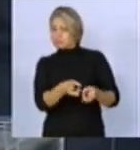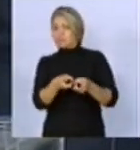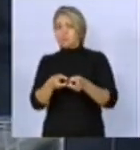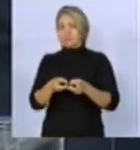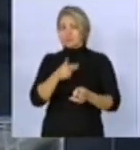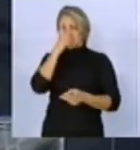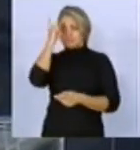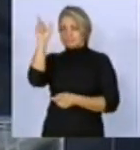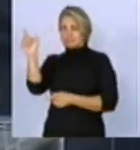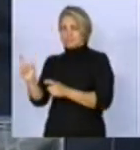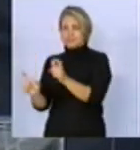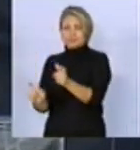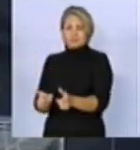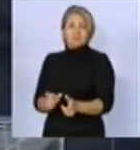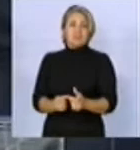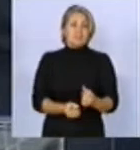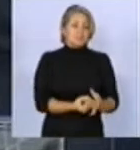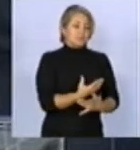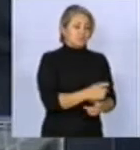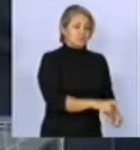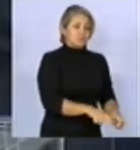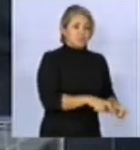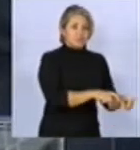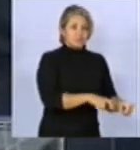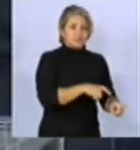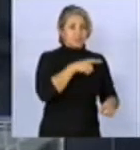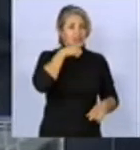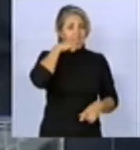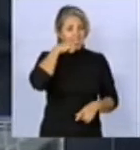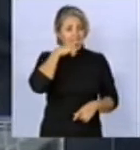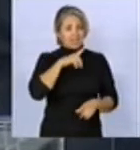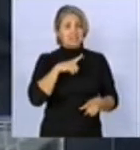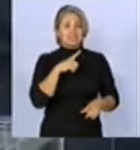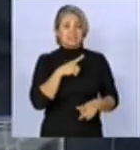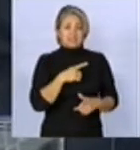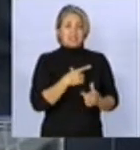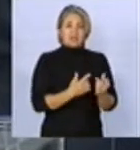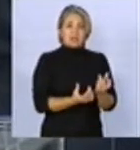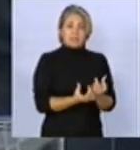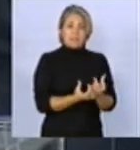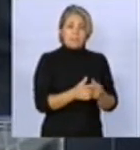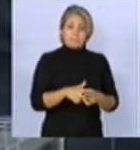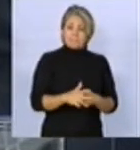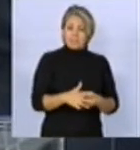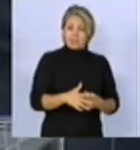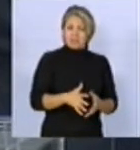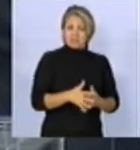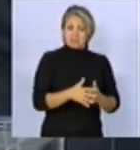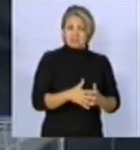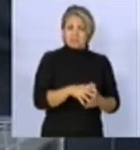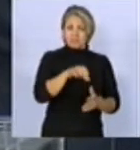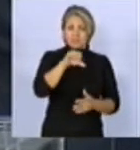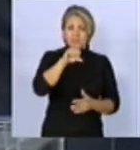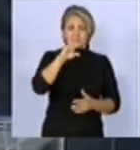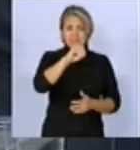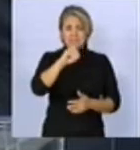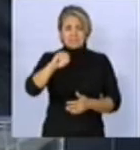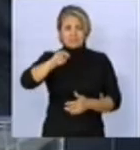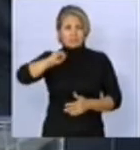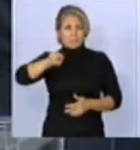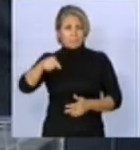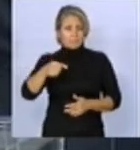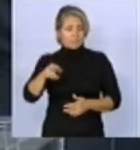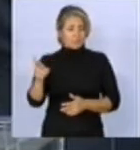Brasileiro produtor de cana que uma máquina dessa custa 900 mil reais seu absurdo tem